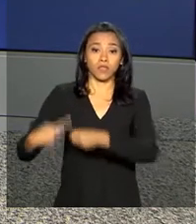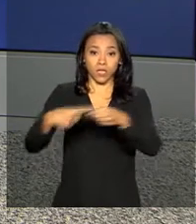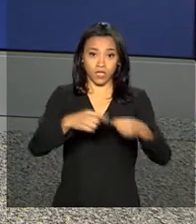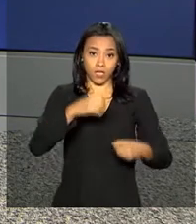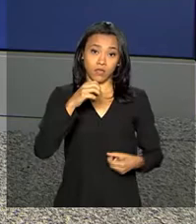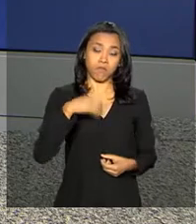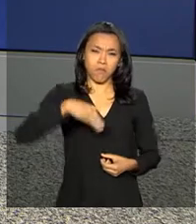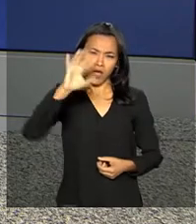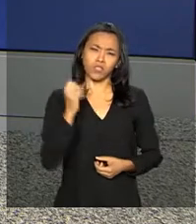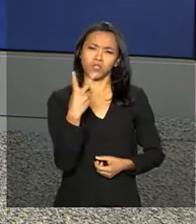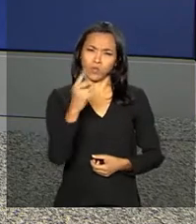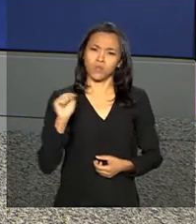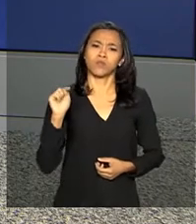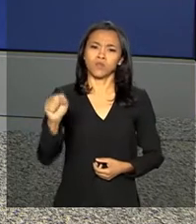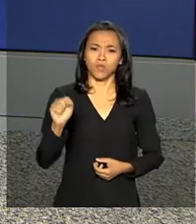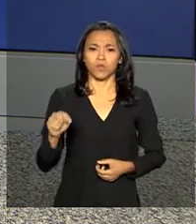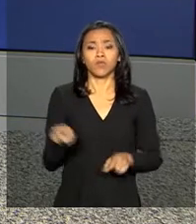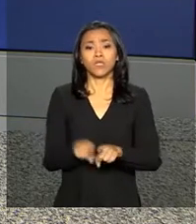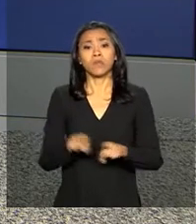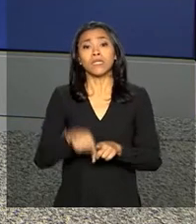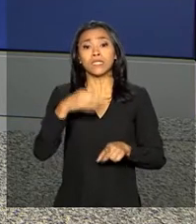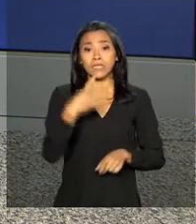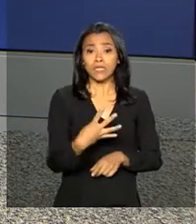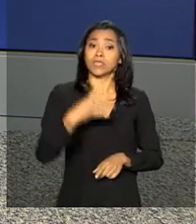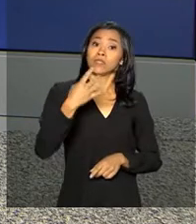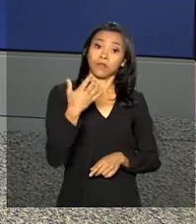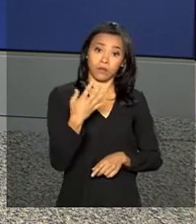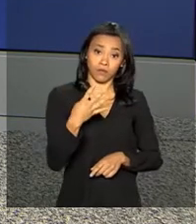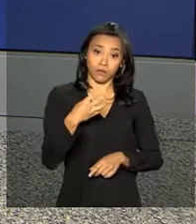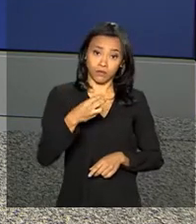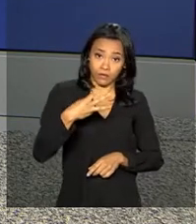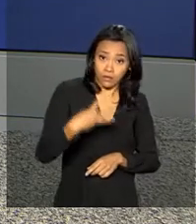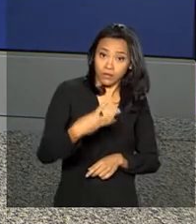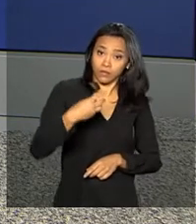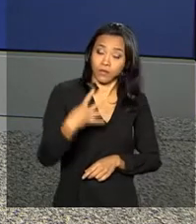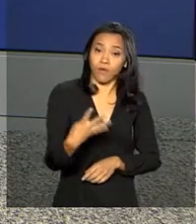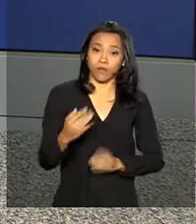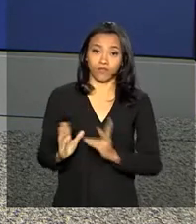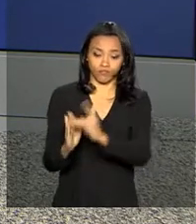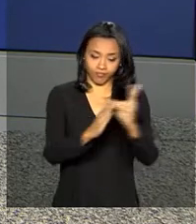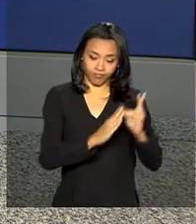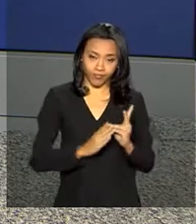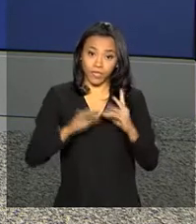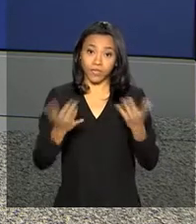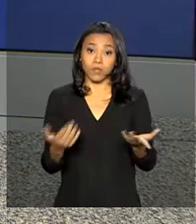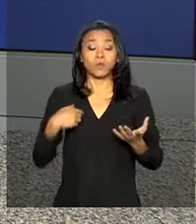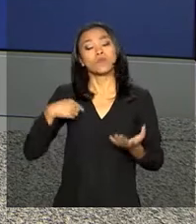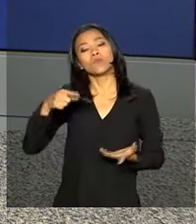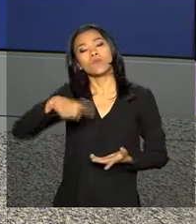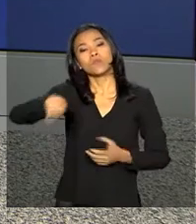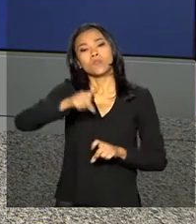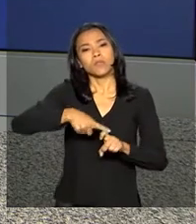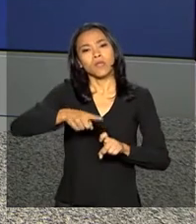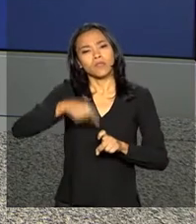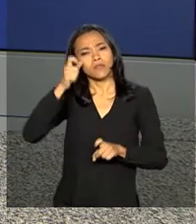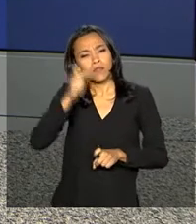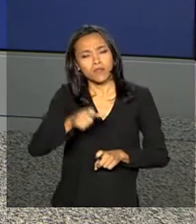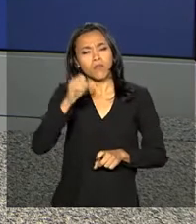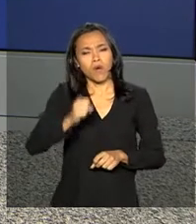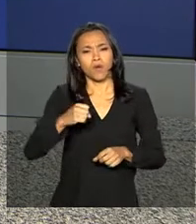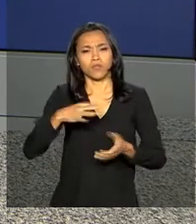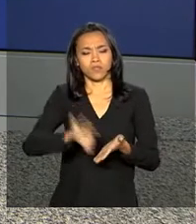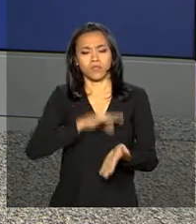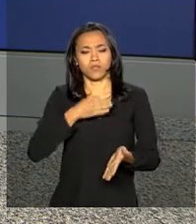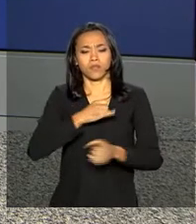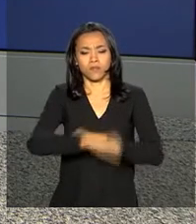34 distritos sanitários indígenas portanto os médicos interessados podem fazer a inscrição pelo site mais